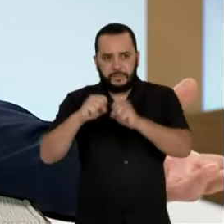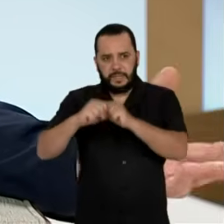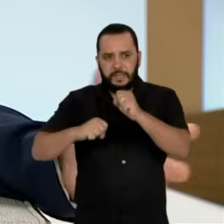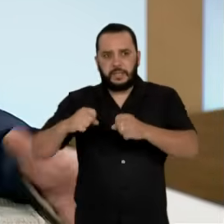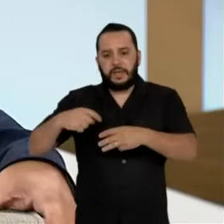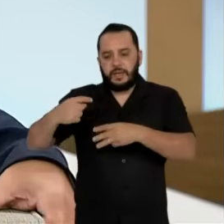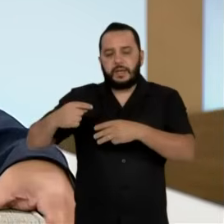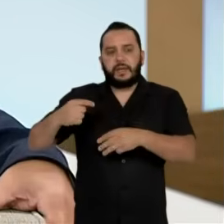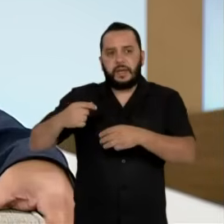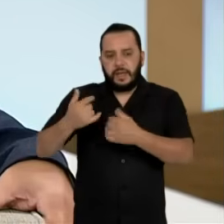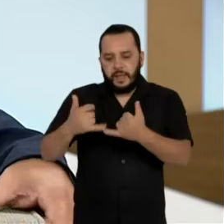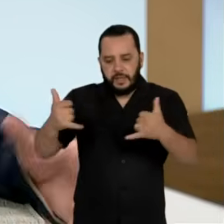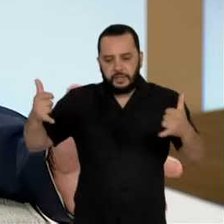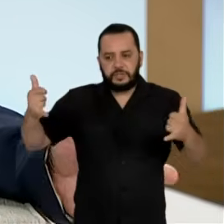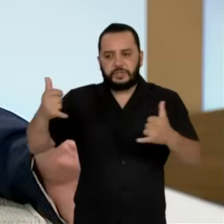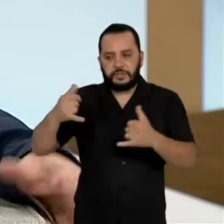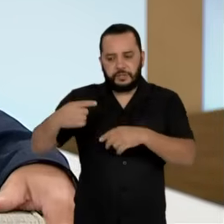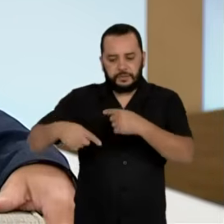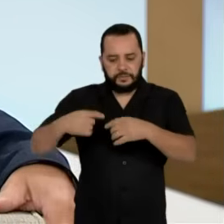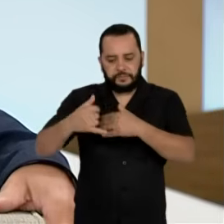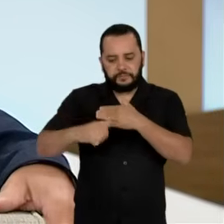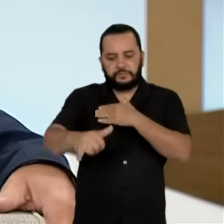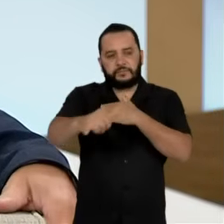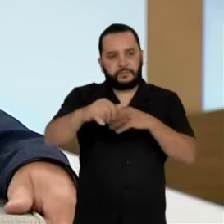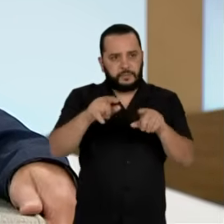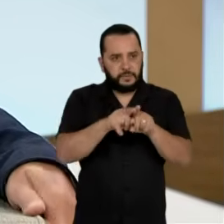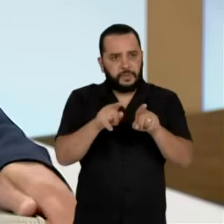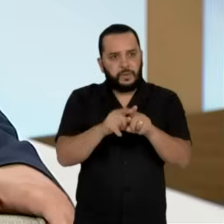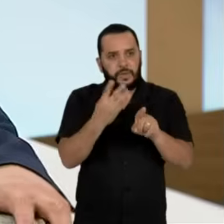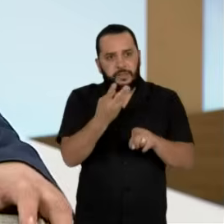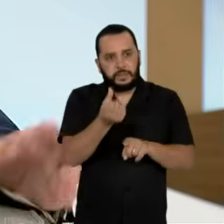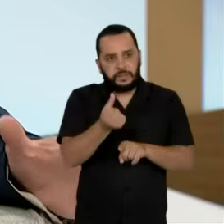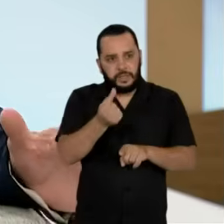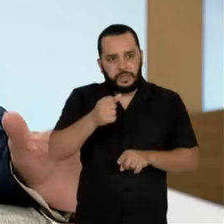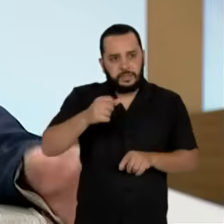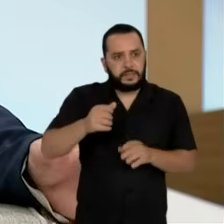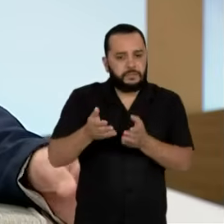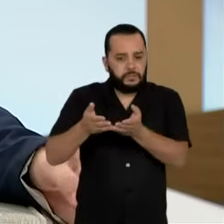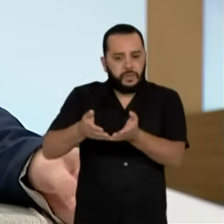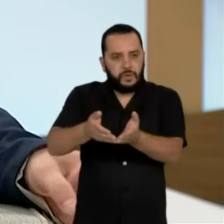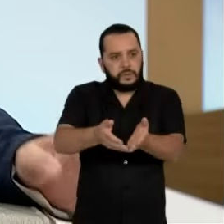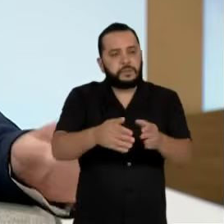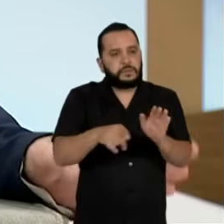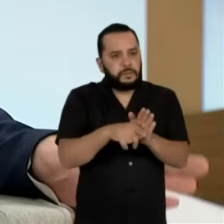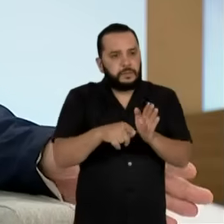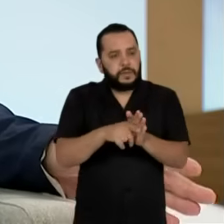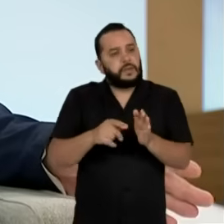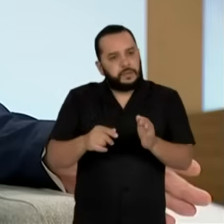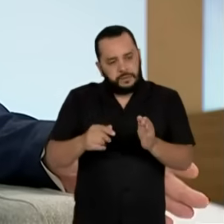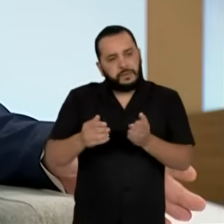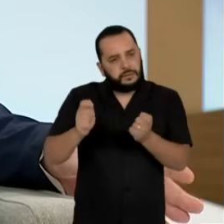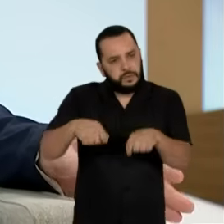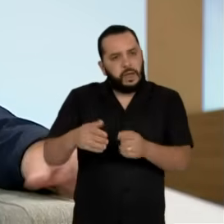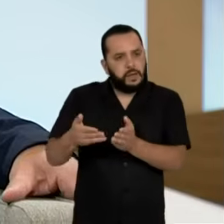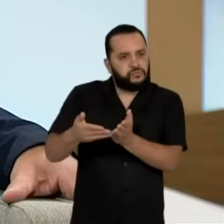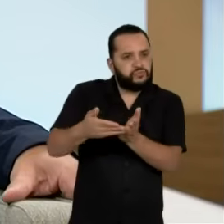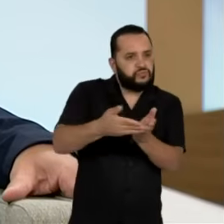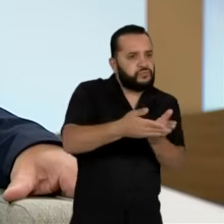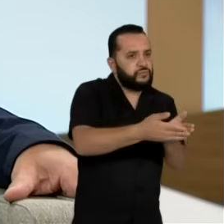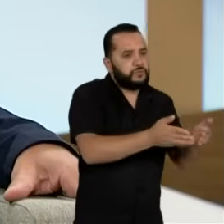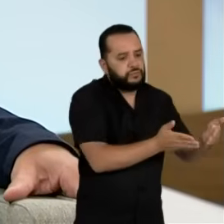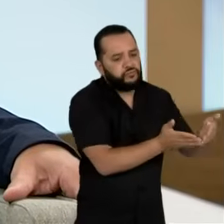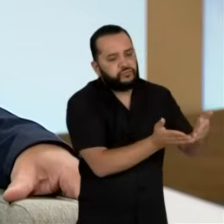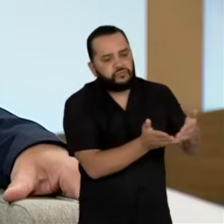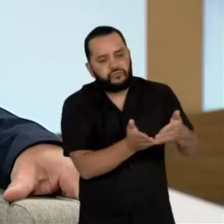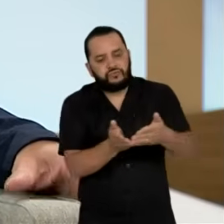portos, né? Hidrovia. Eu acho que a Amazônia tem que se desenvolver, sim. Ninguém é contra o desenvolvimento, sabe?